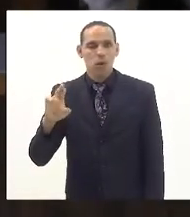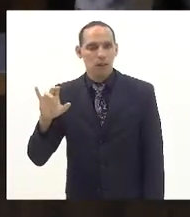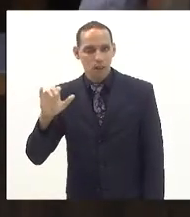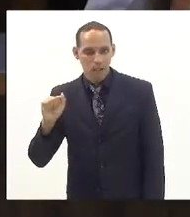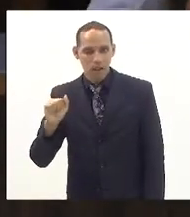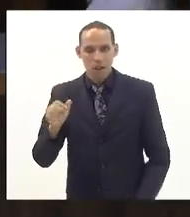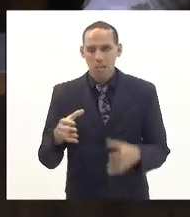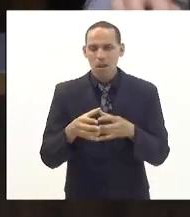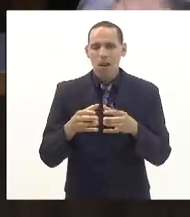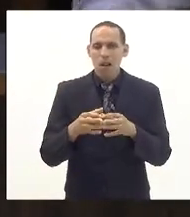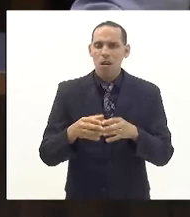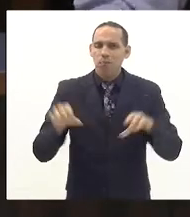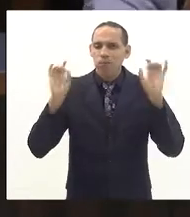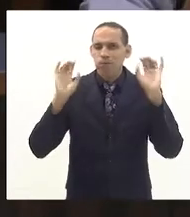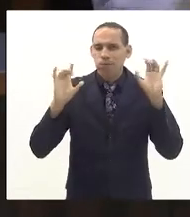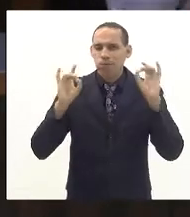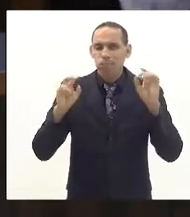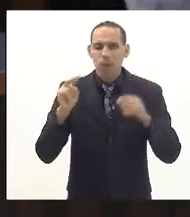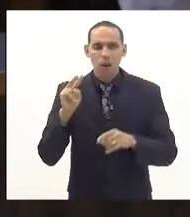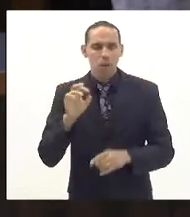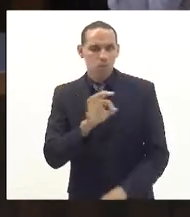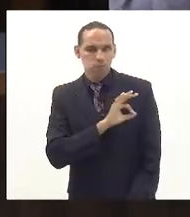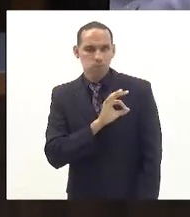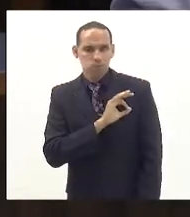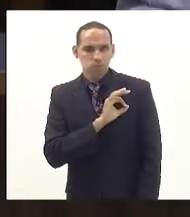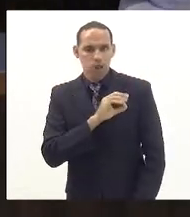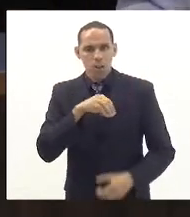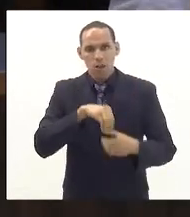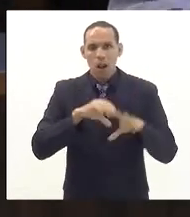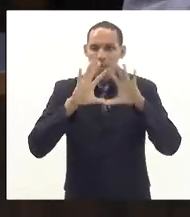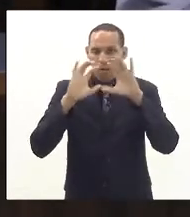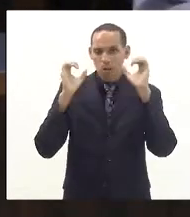Batalhão Especializado de Policiamento e Estados, do BEP.